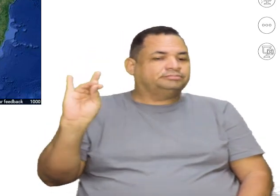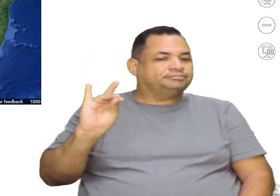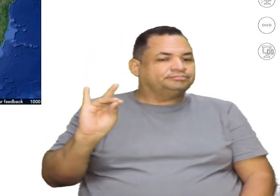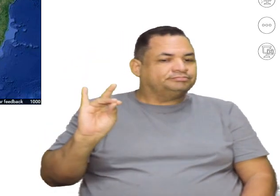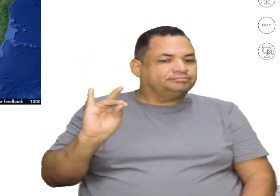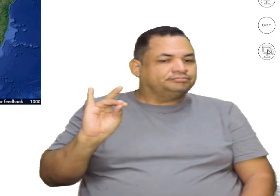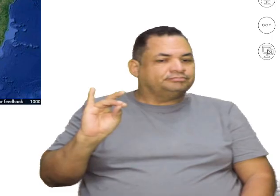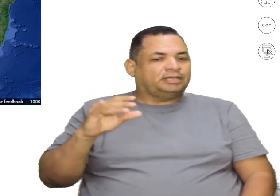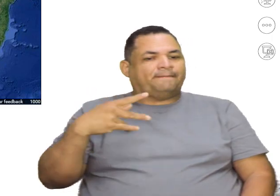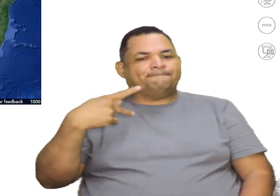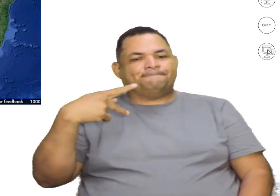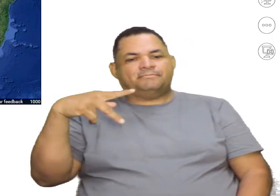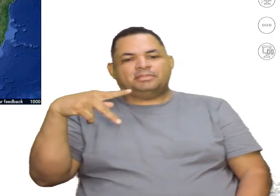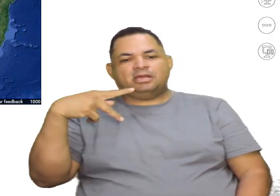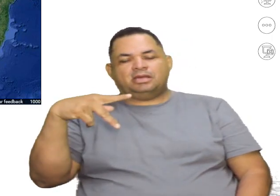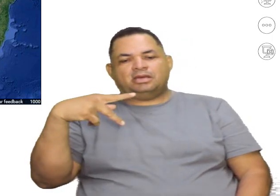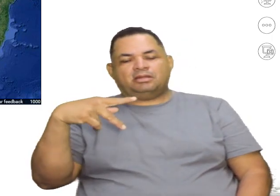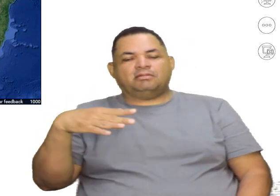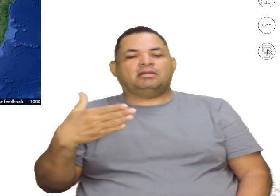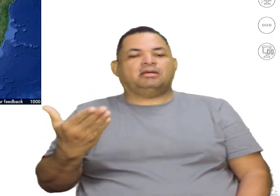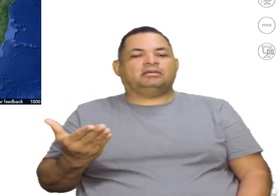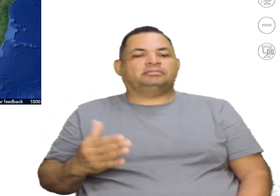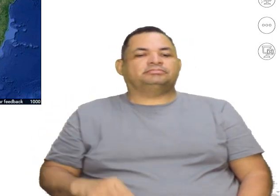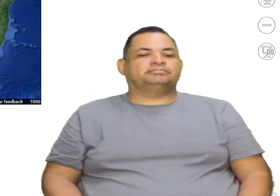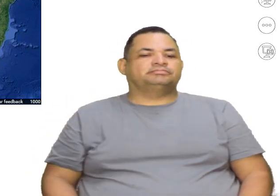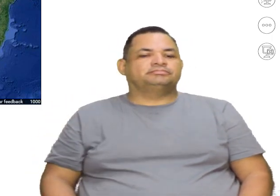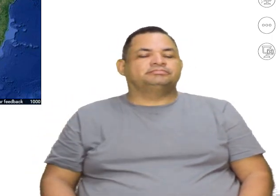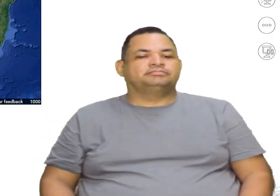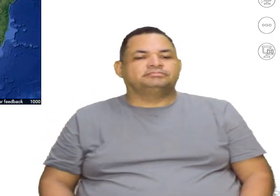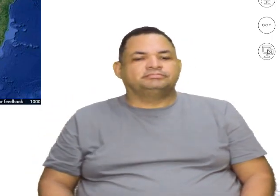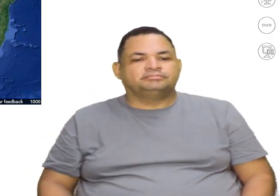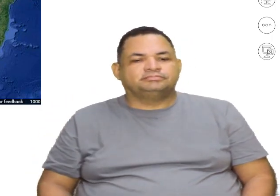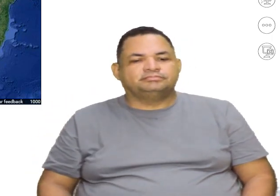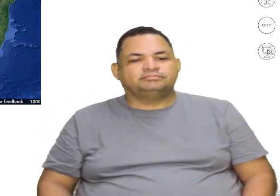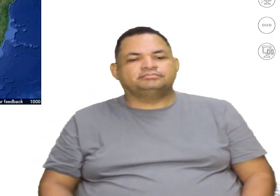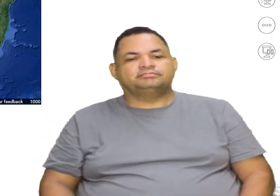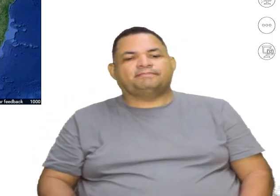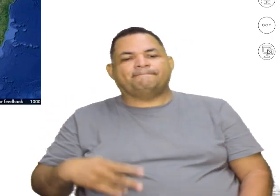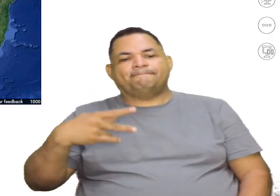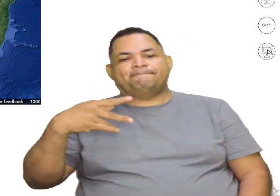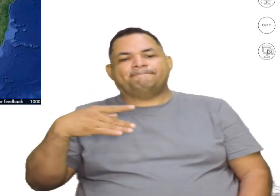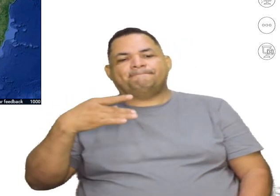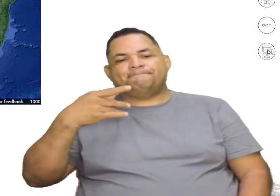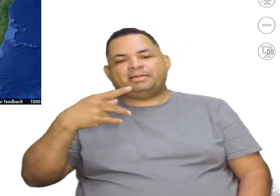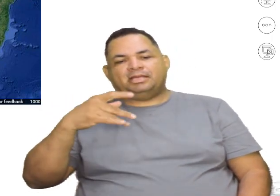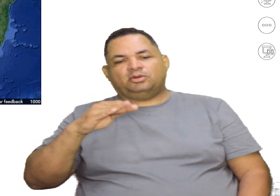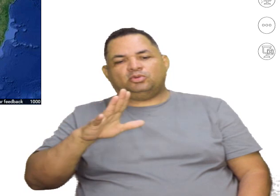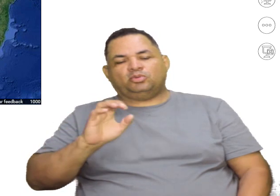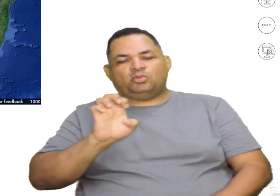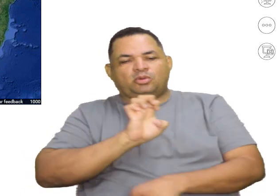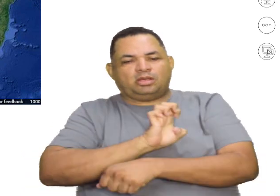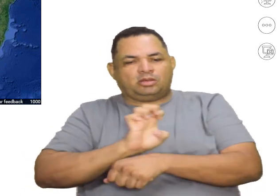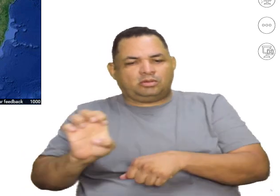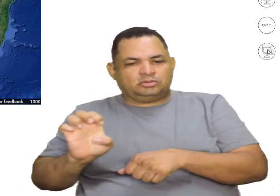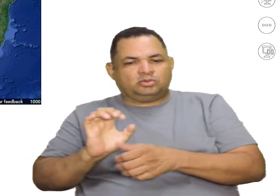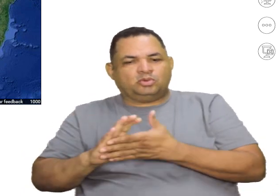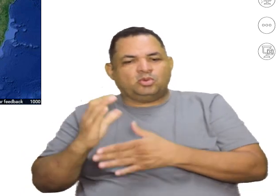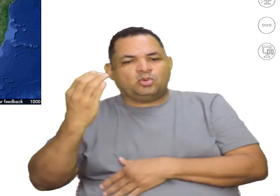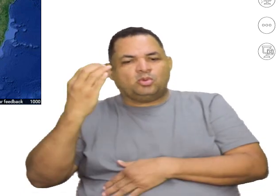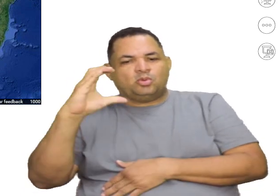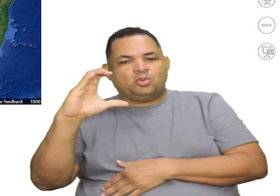Bolívia, Paraguai, ó, Bolívia, Paraguai, Peru, Equador,